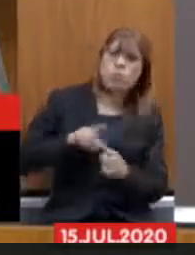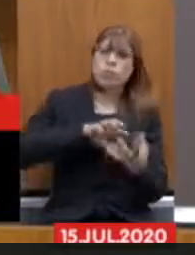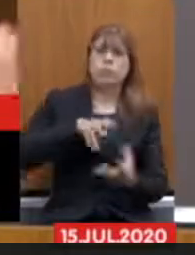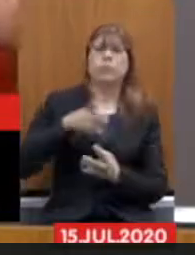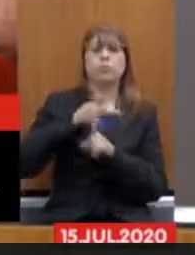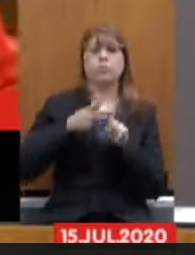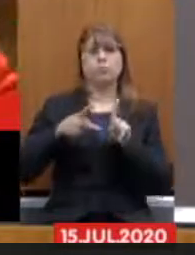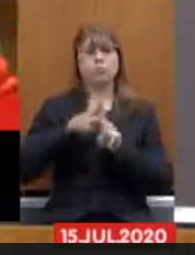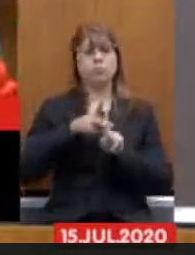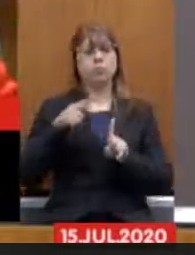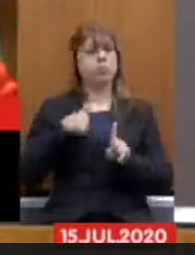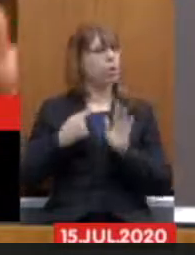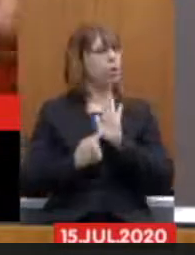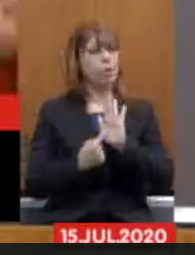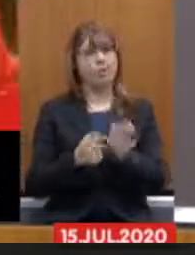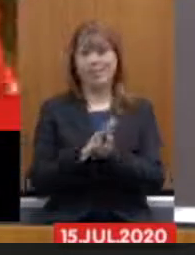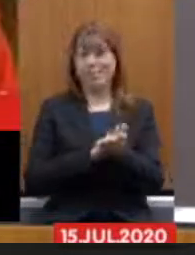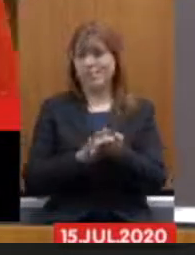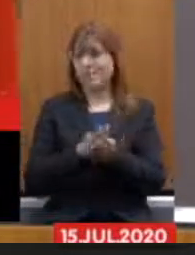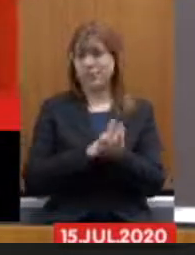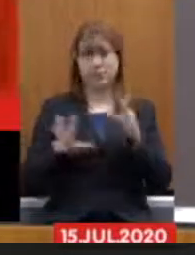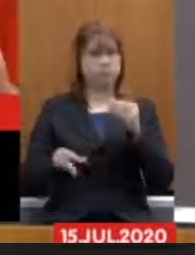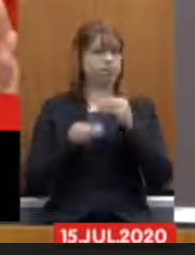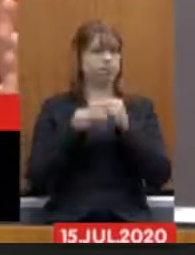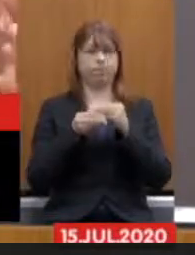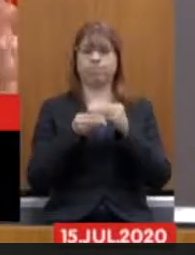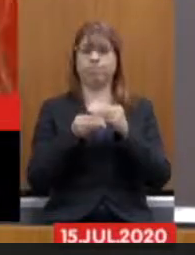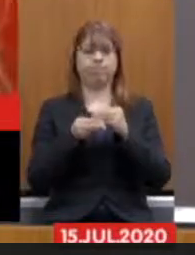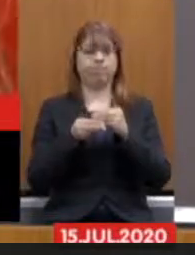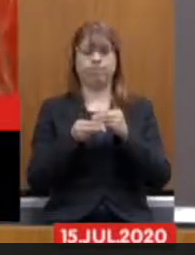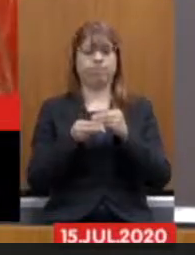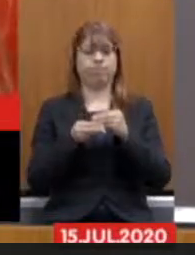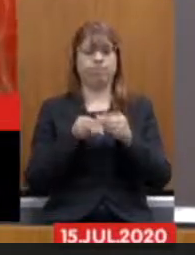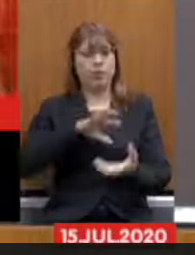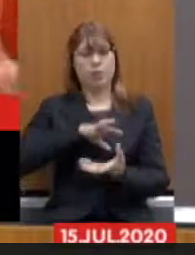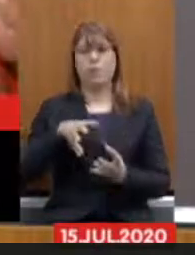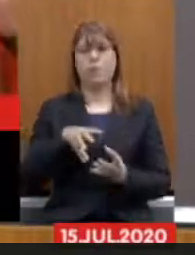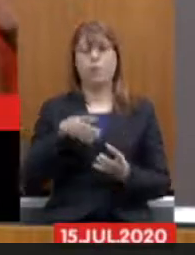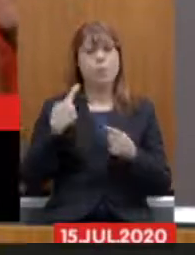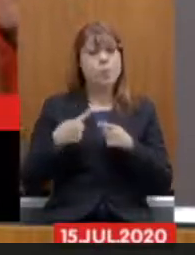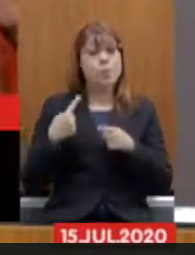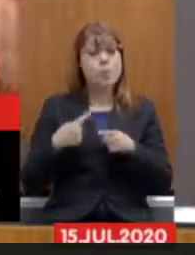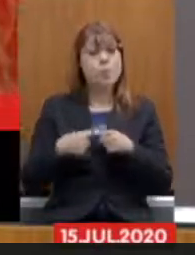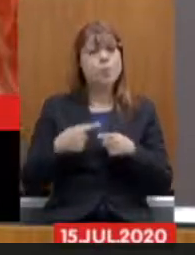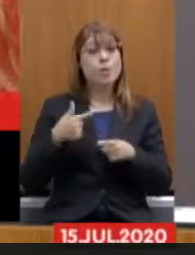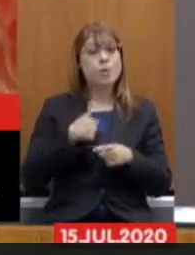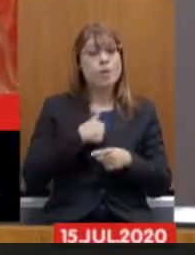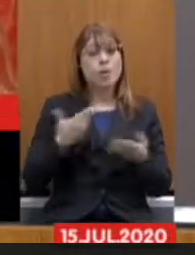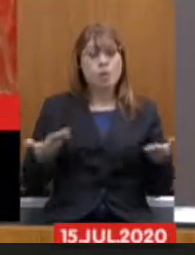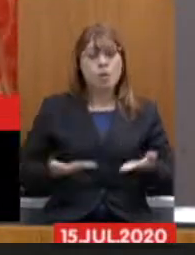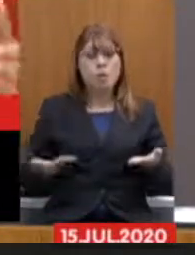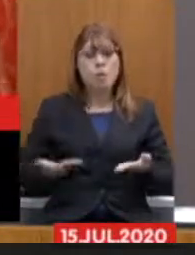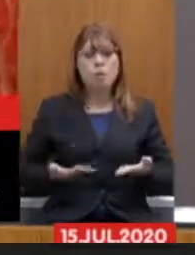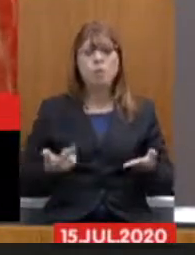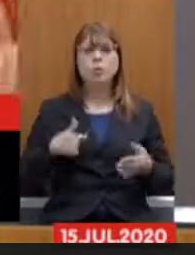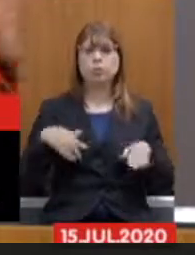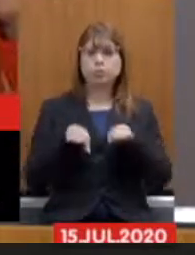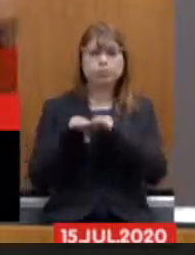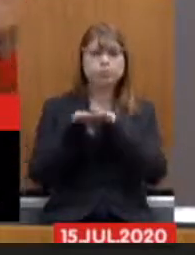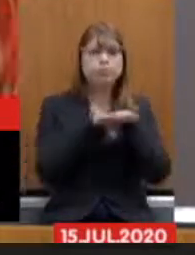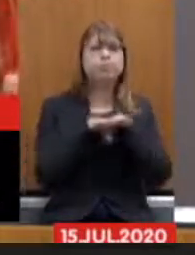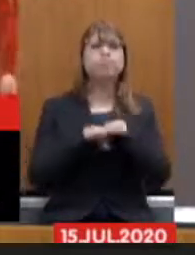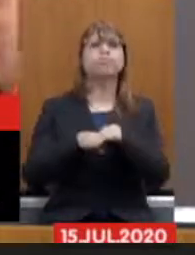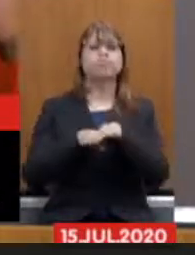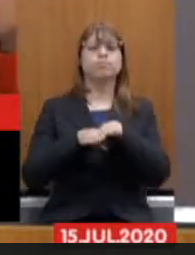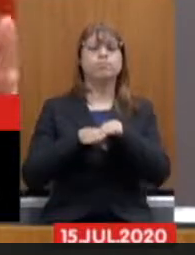da previdência eu não apresentei nenhuma emenda é a essa da reforma porque eu estou neste momento alinhada